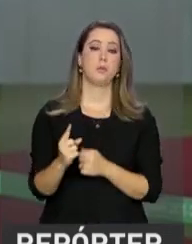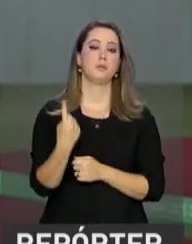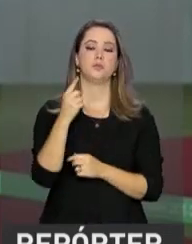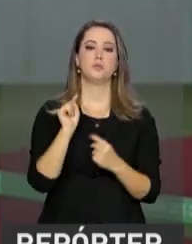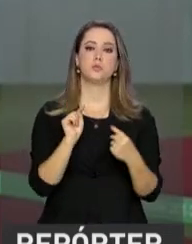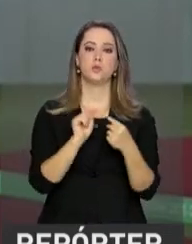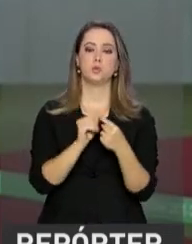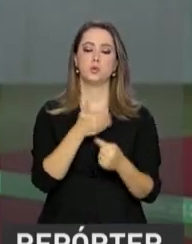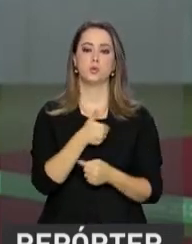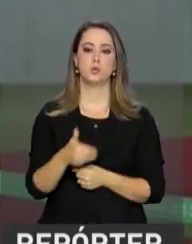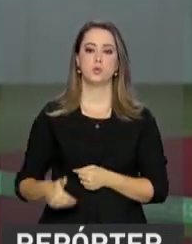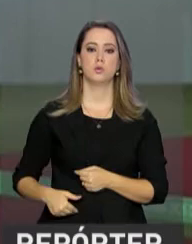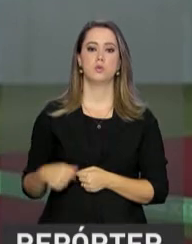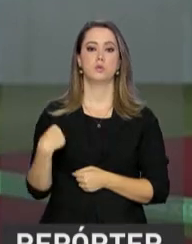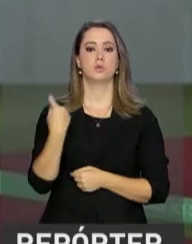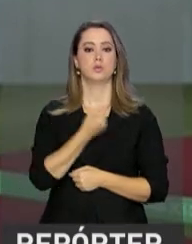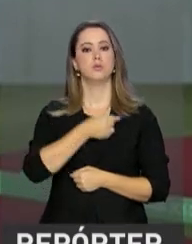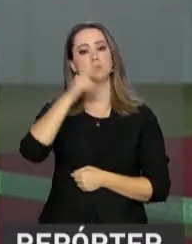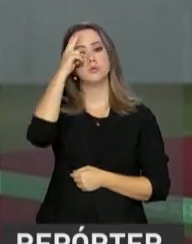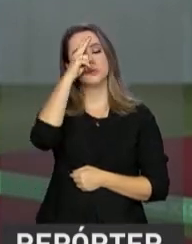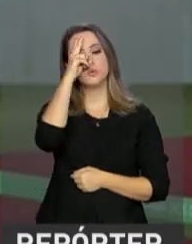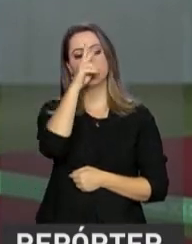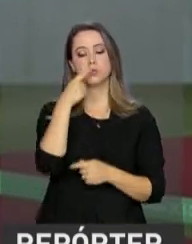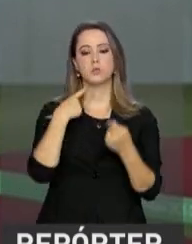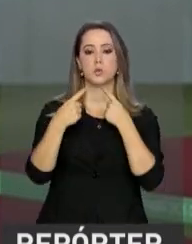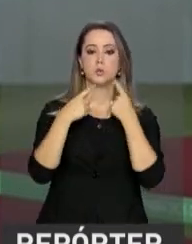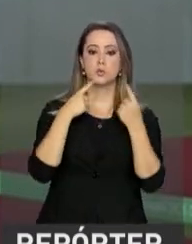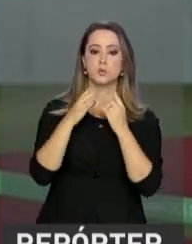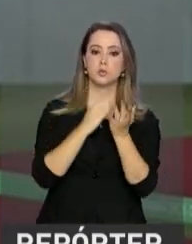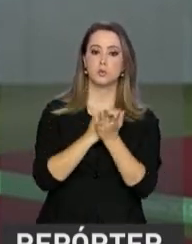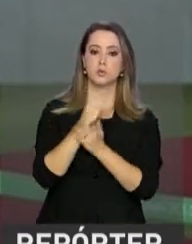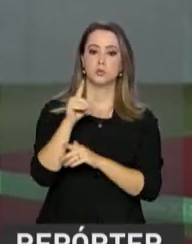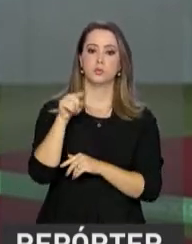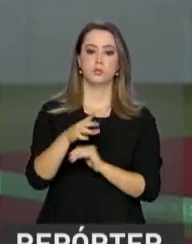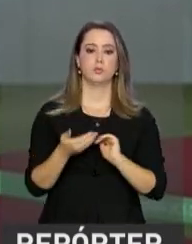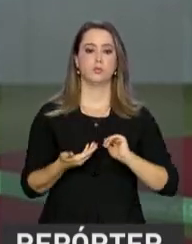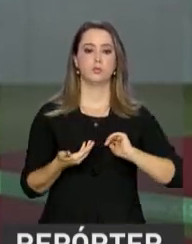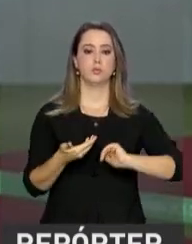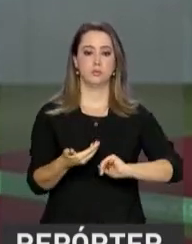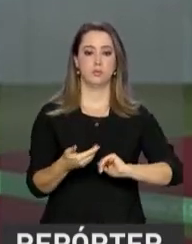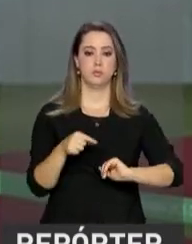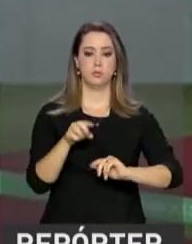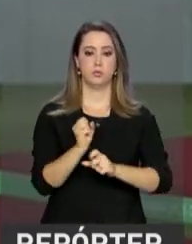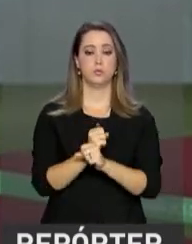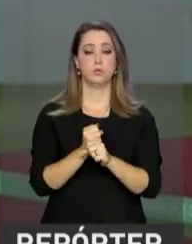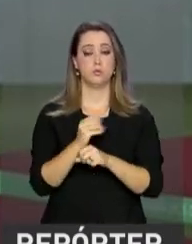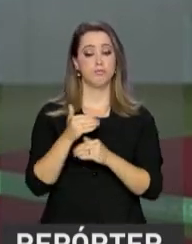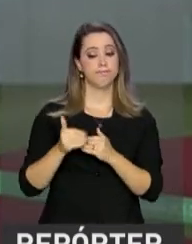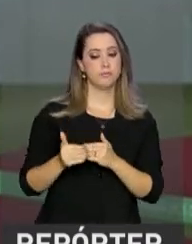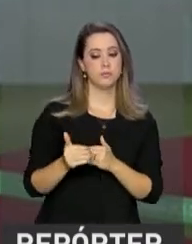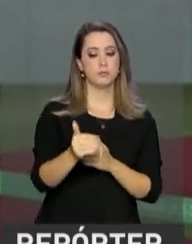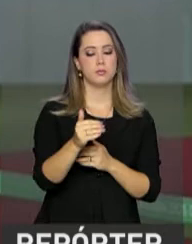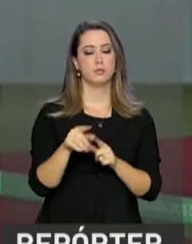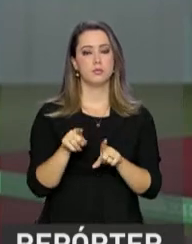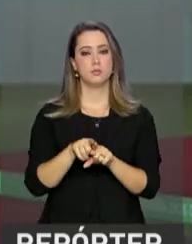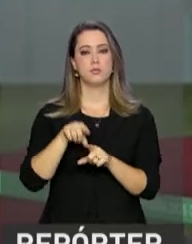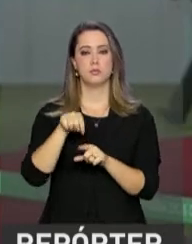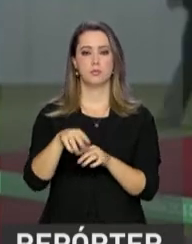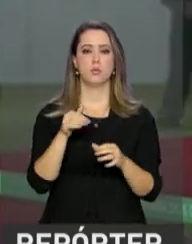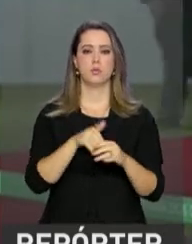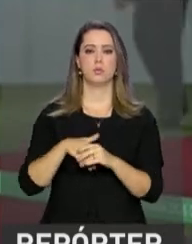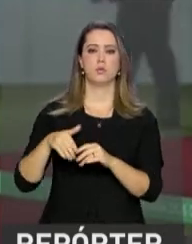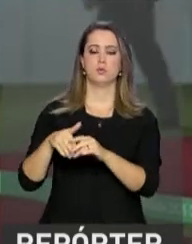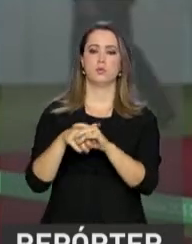é a gente lembra que as discussões sobre o tema deve começar aqui na câmara dos deputados ainda nesta semana ea votação está prevista